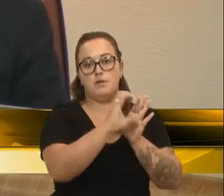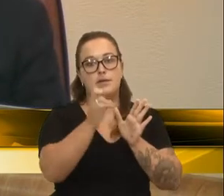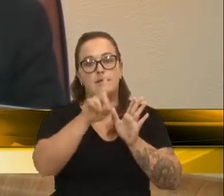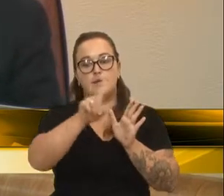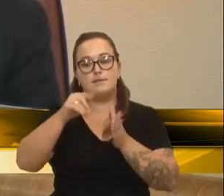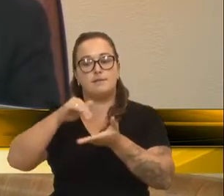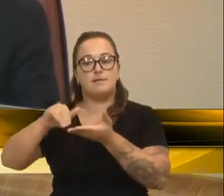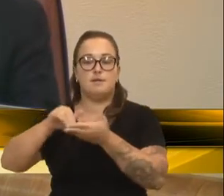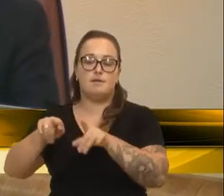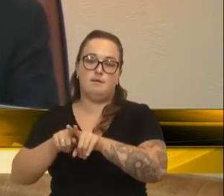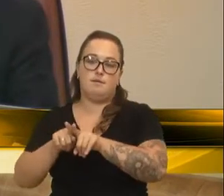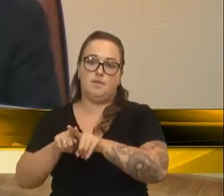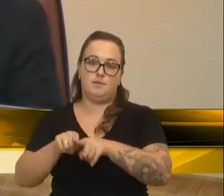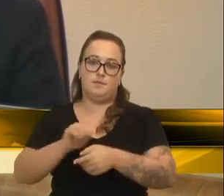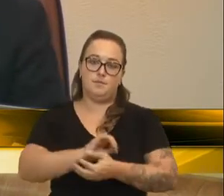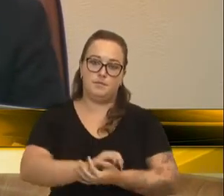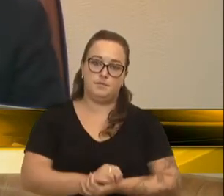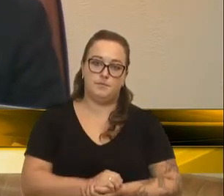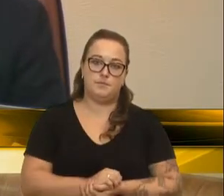Fazenda.